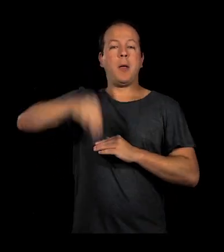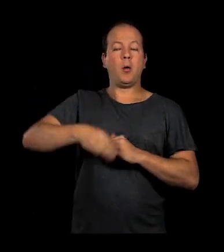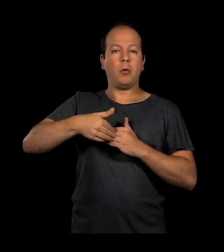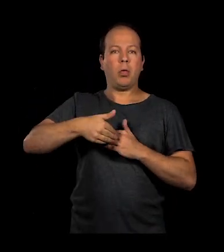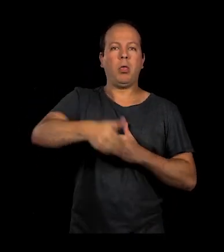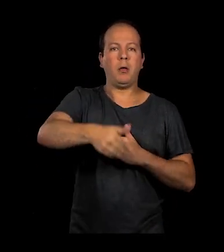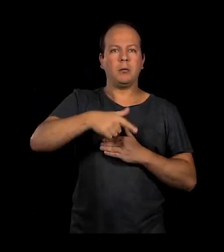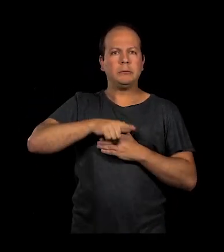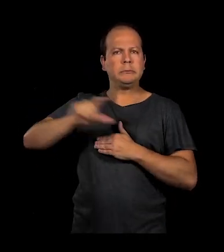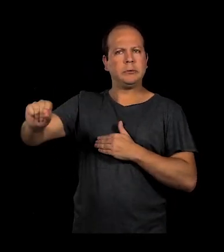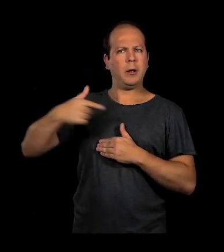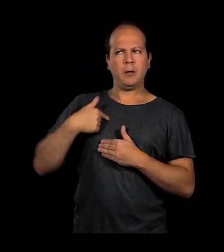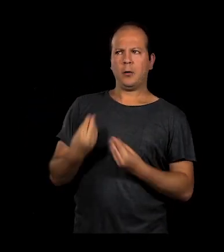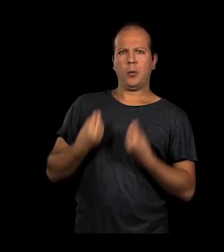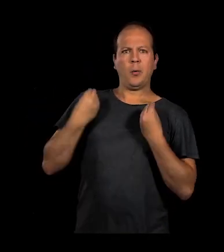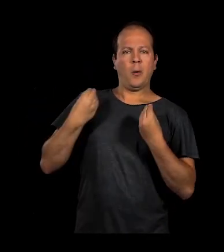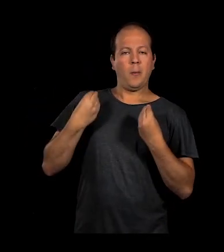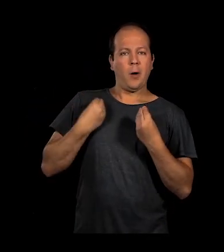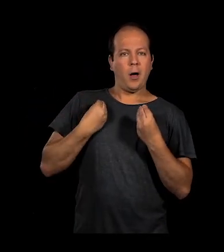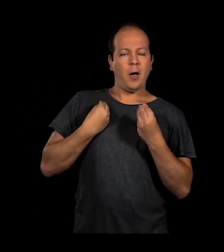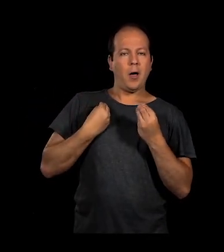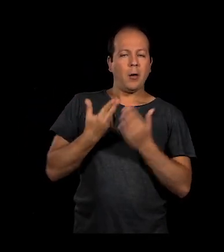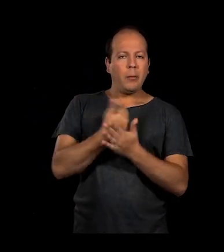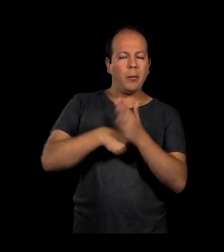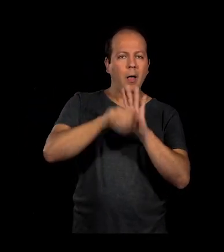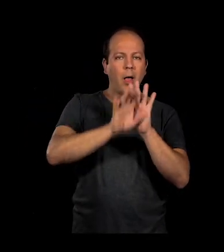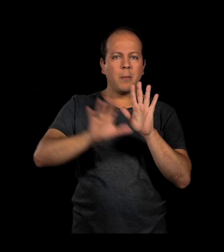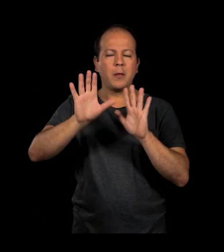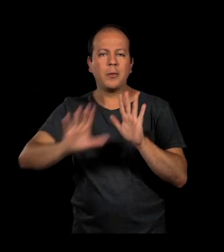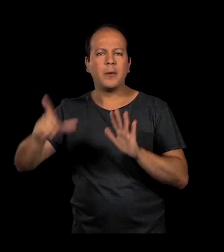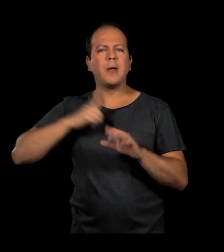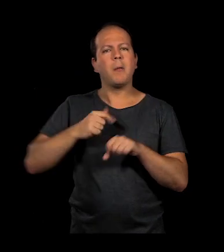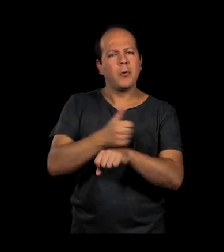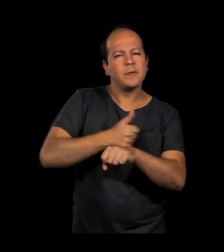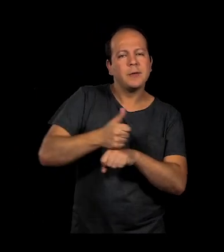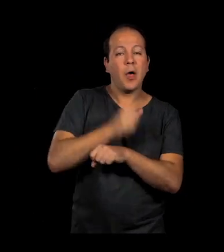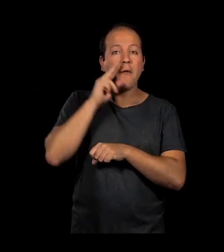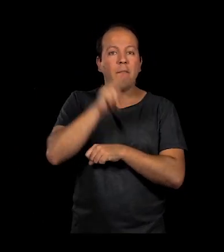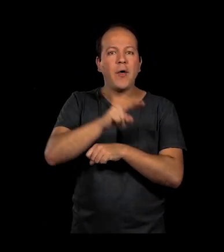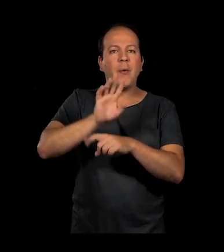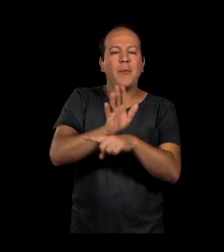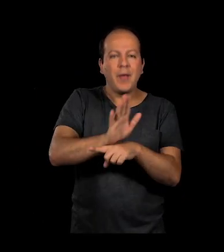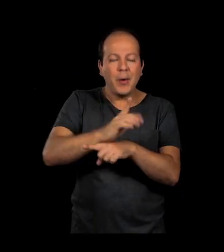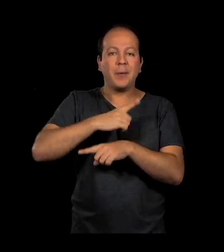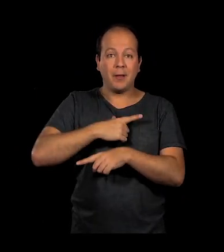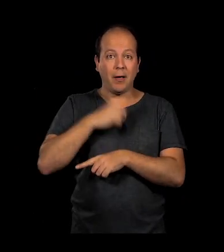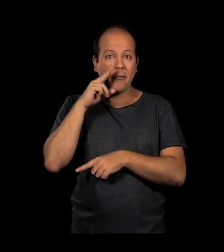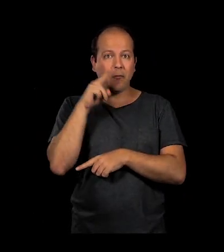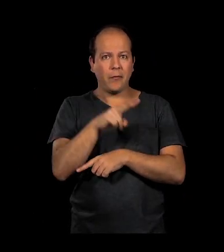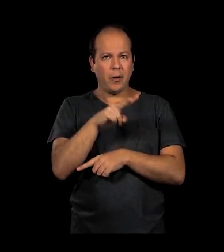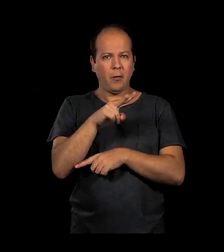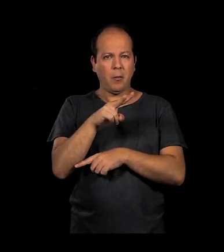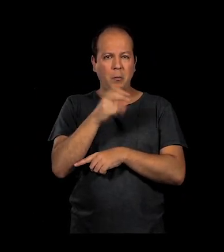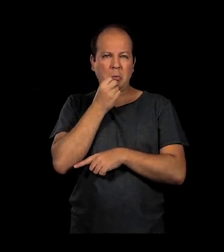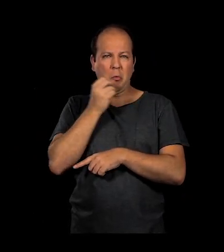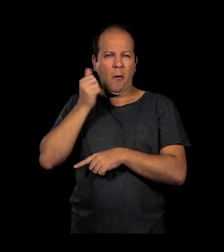e ficaram todos os animadores champagne mais gente e vi no filme de animação muito